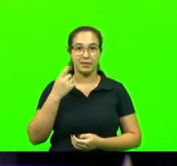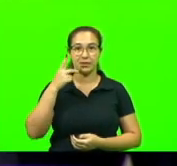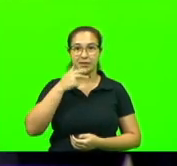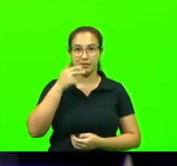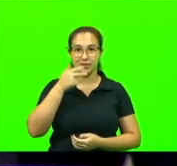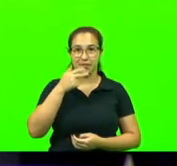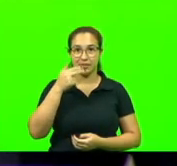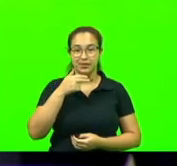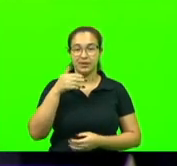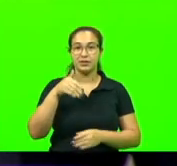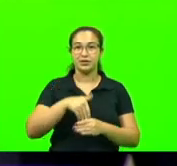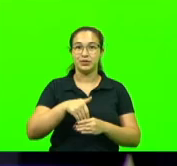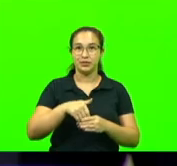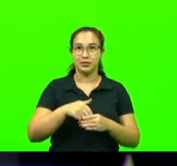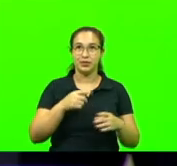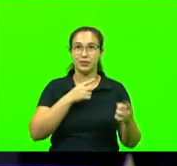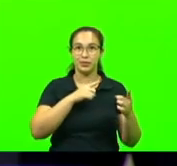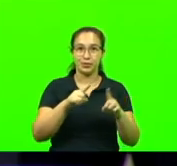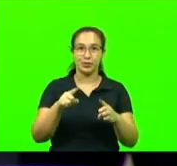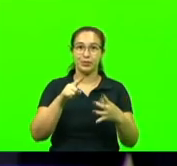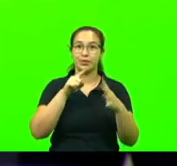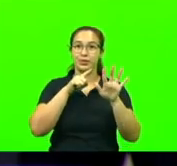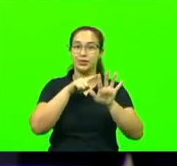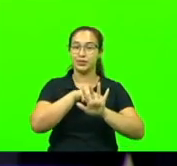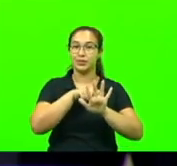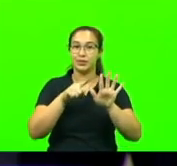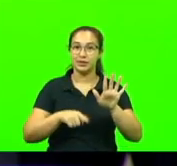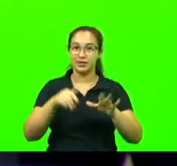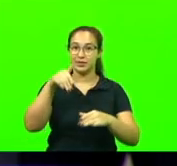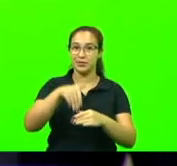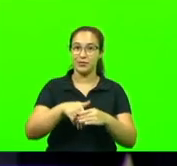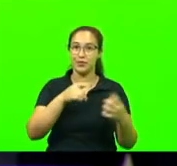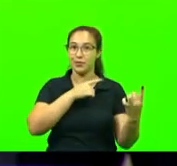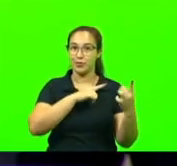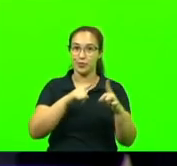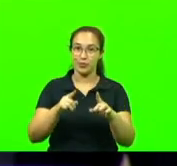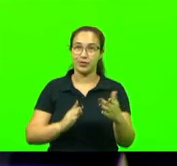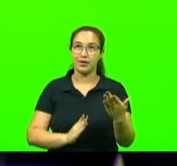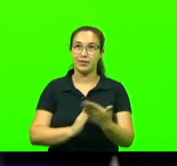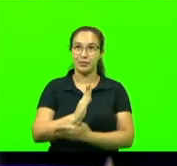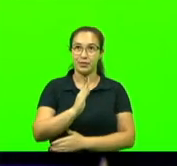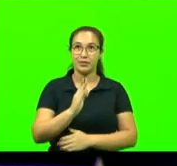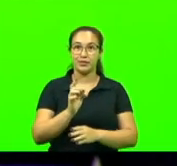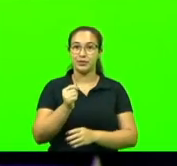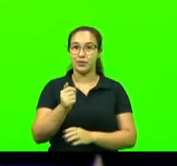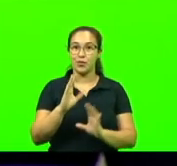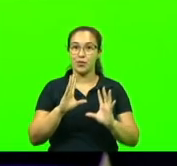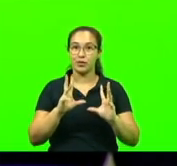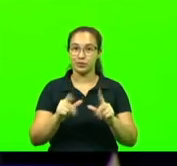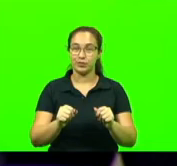Nunes. Contrário também. 5 votos contrários. Aprovado pela maioria.